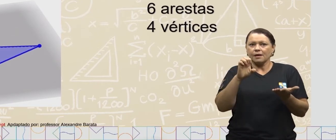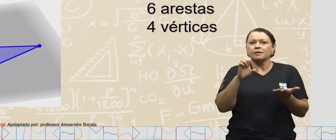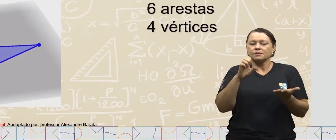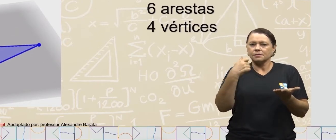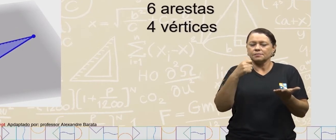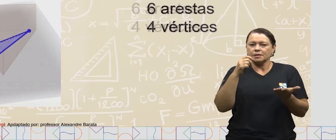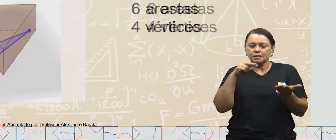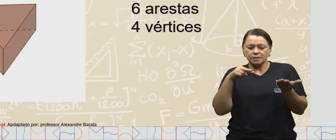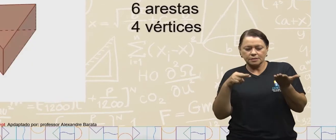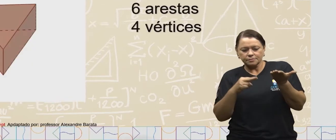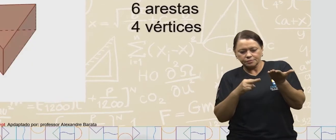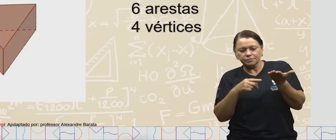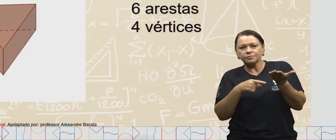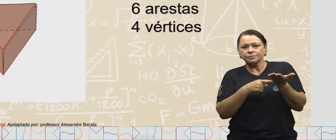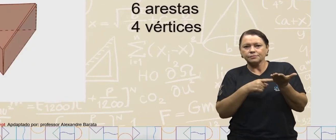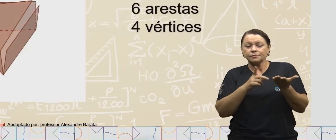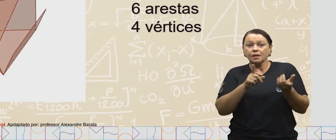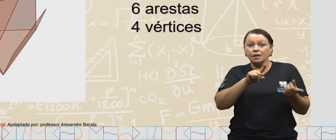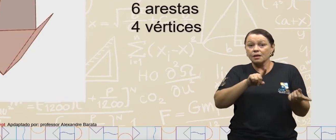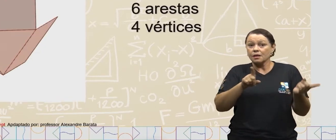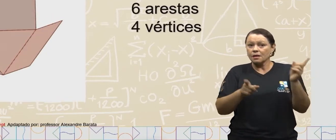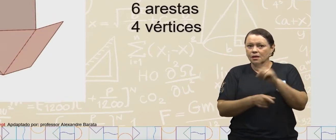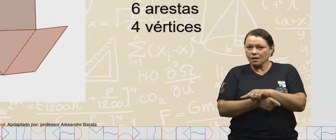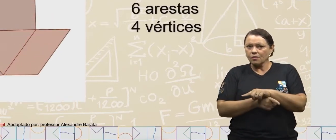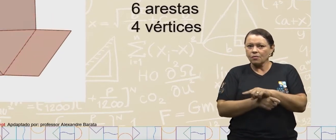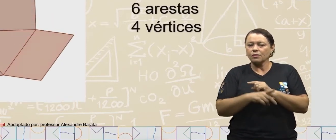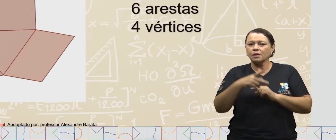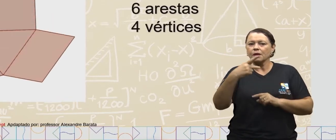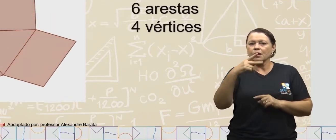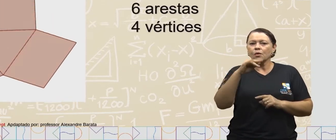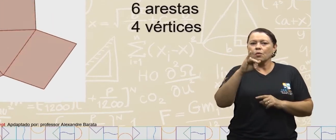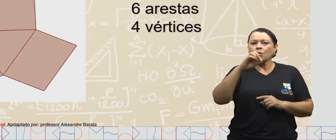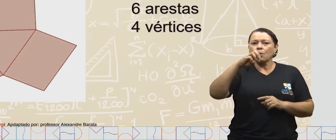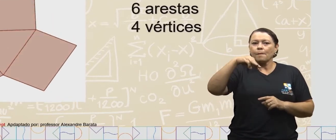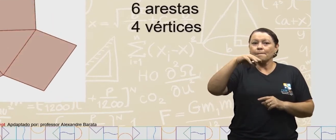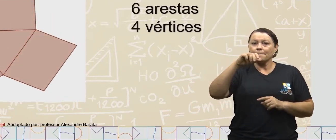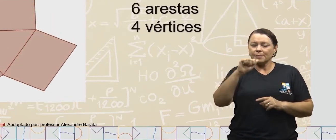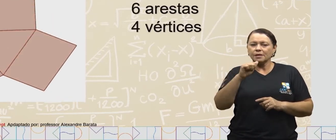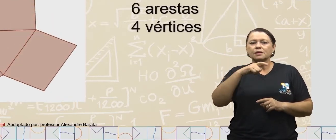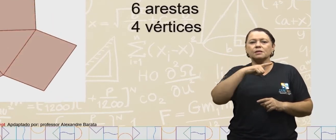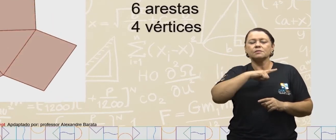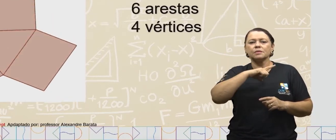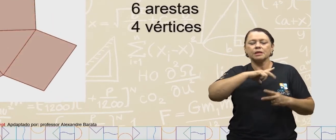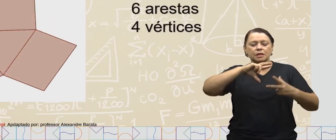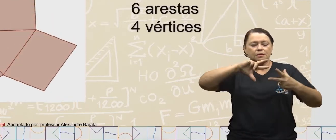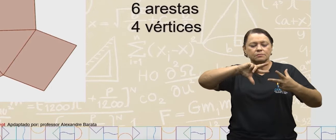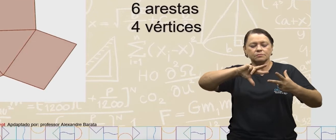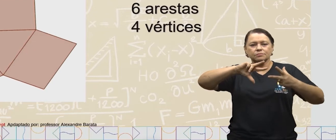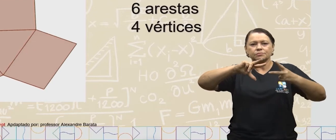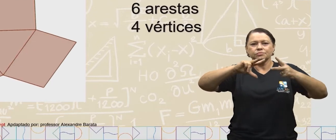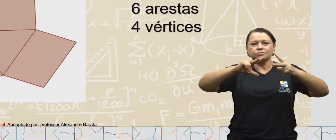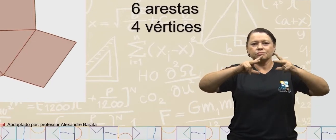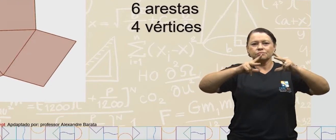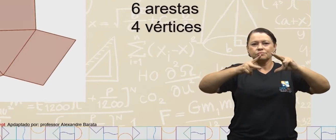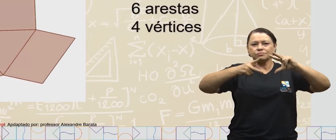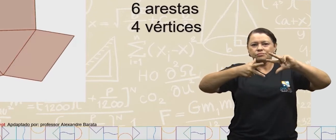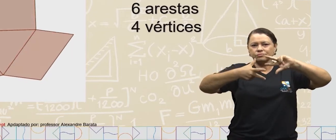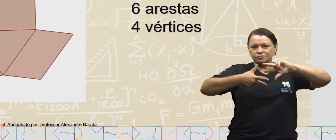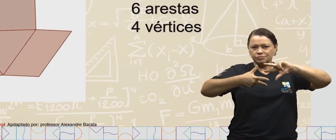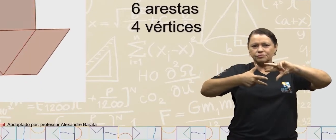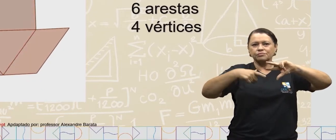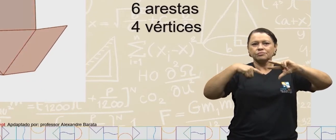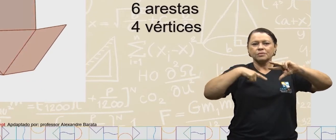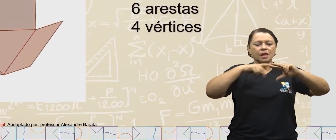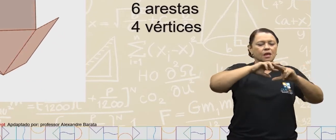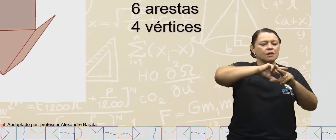sua base. E ao contrário da pirâmide, o prisma possui polígono superior